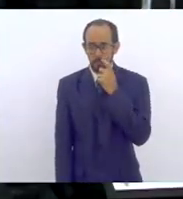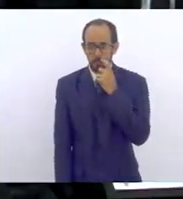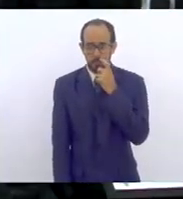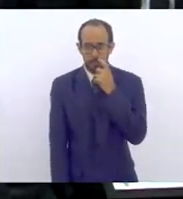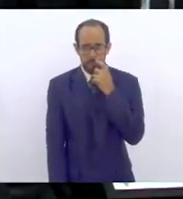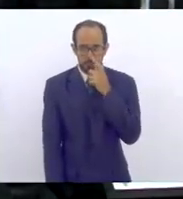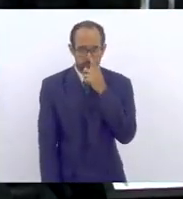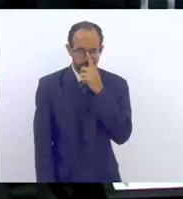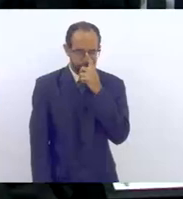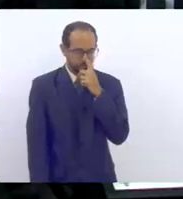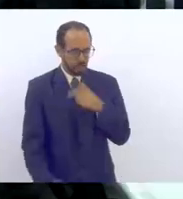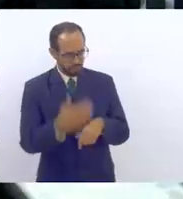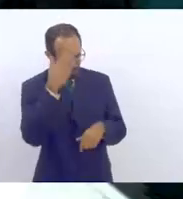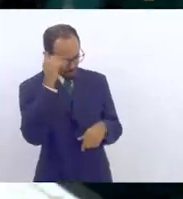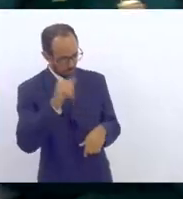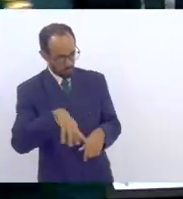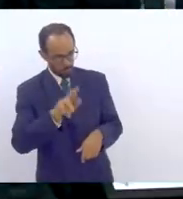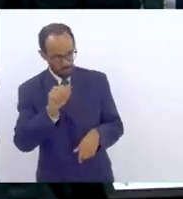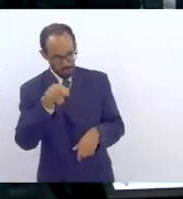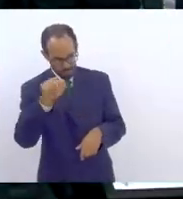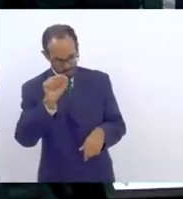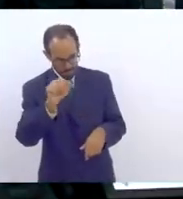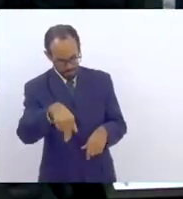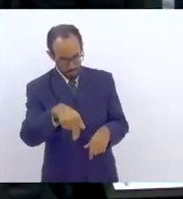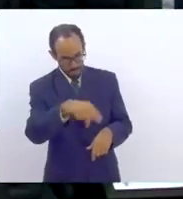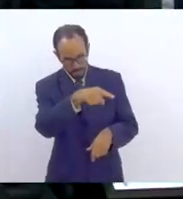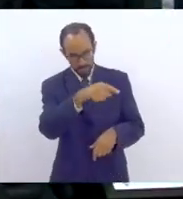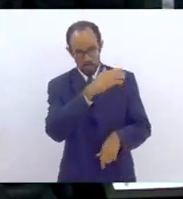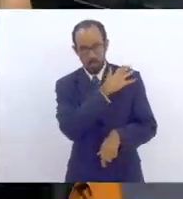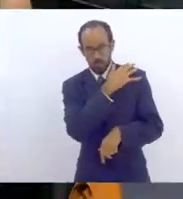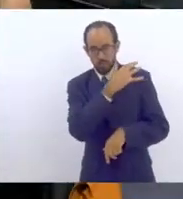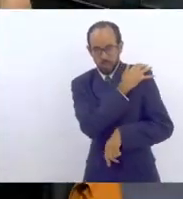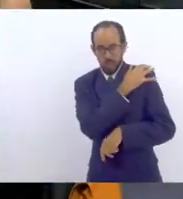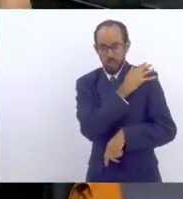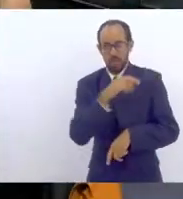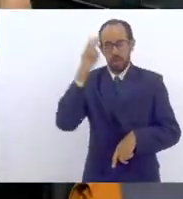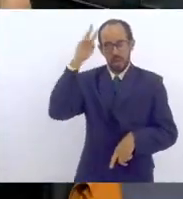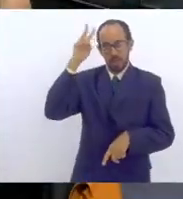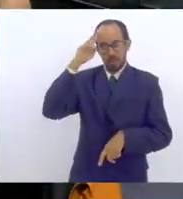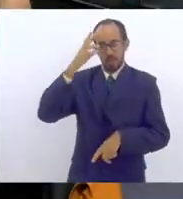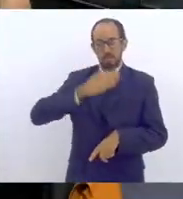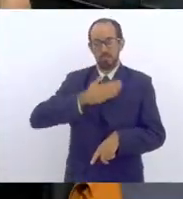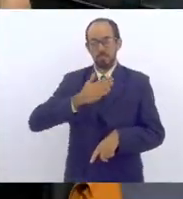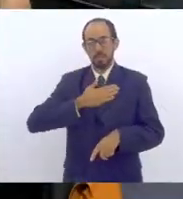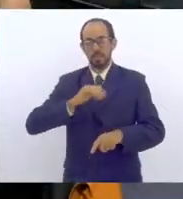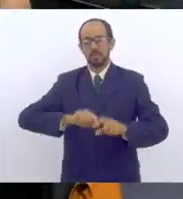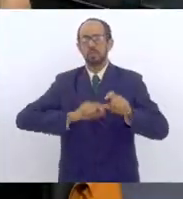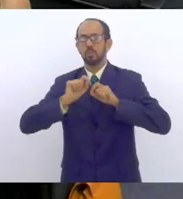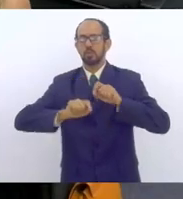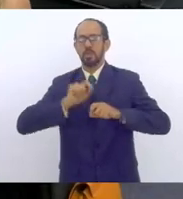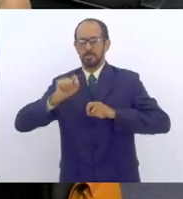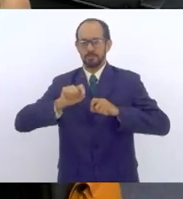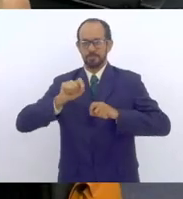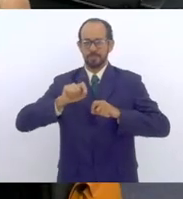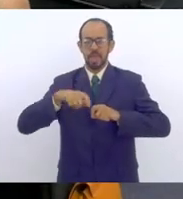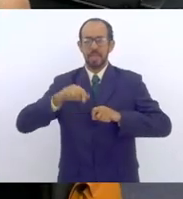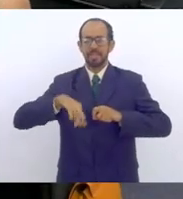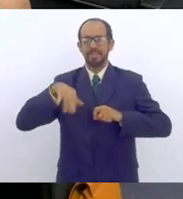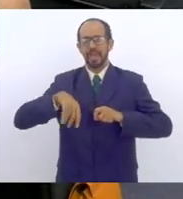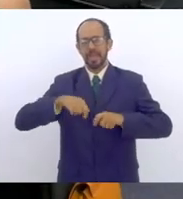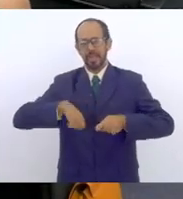você sabe o Coronel Renan ele me lembra muito o seguinte Às vezes quem comanda uma pasta